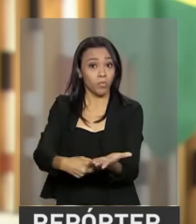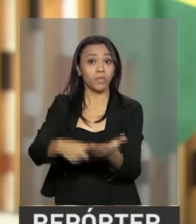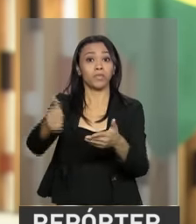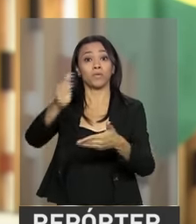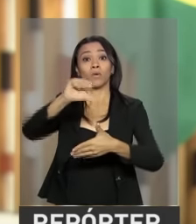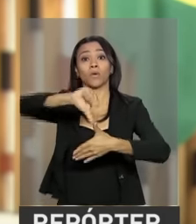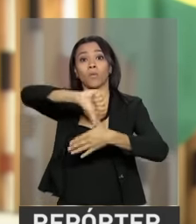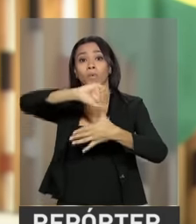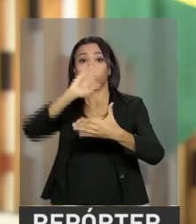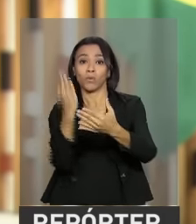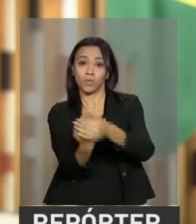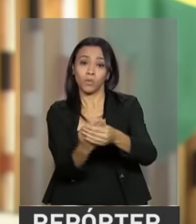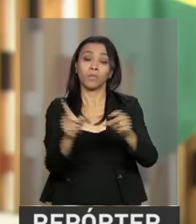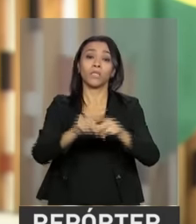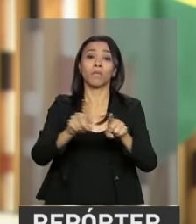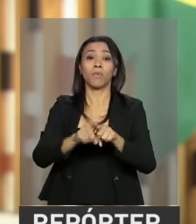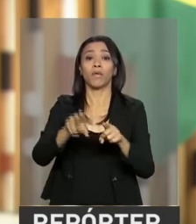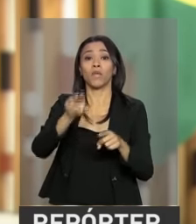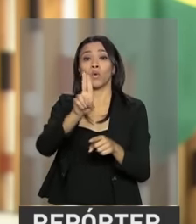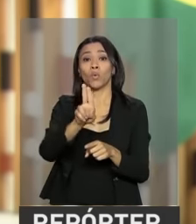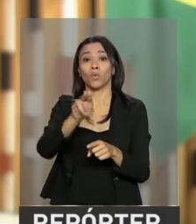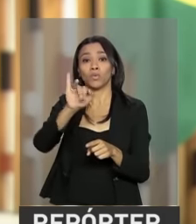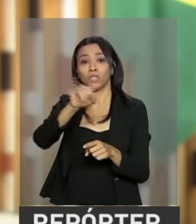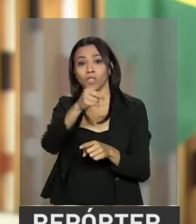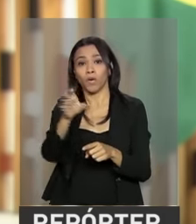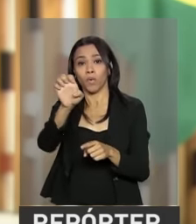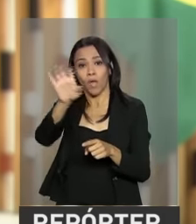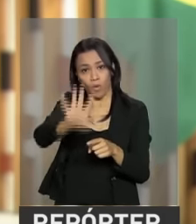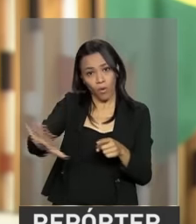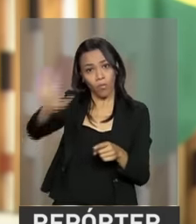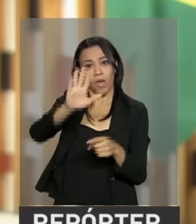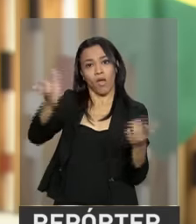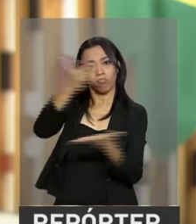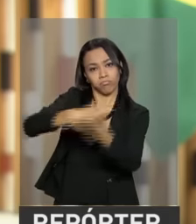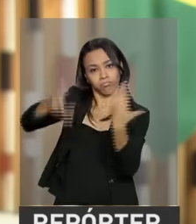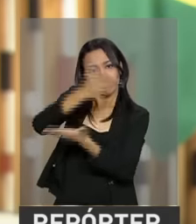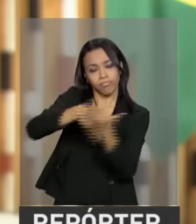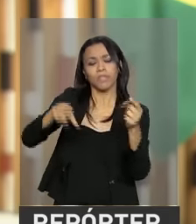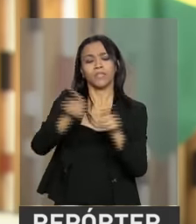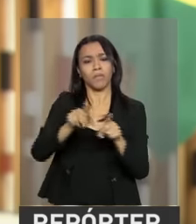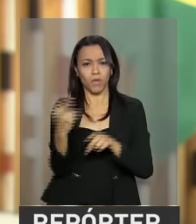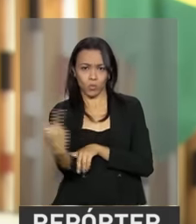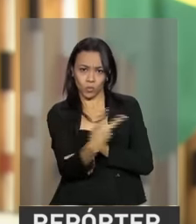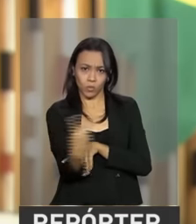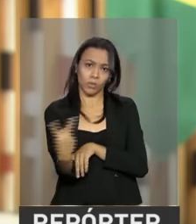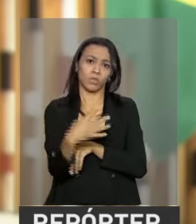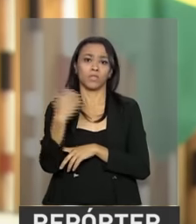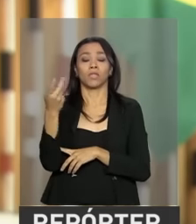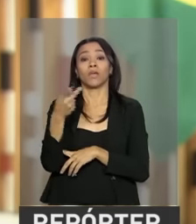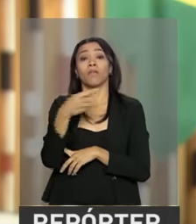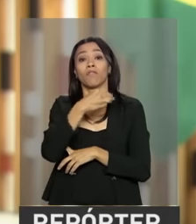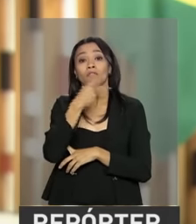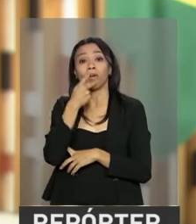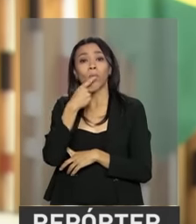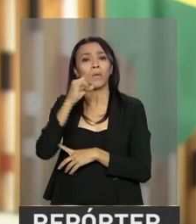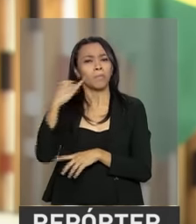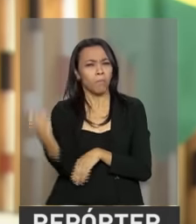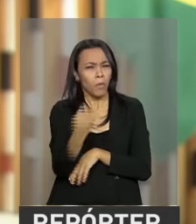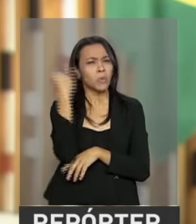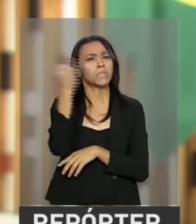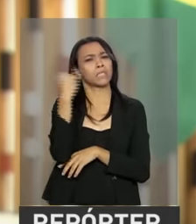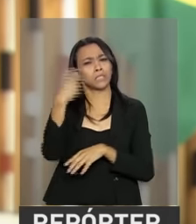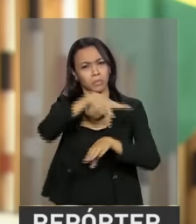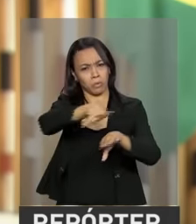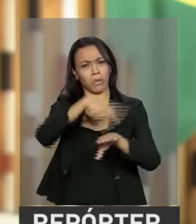Mercosul e a União Europeia. Em declaração aos jornalistas, o ministro das Relações Exteriores também destacou a importância do Paraguai como